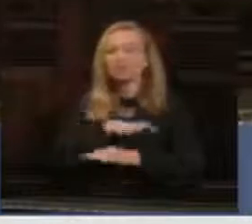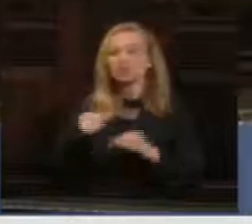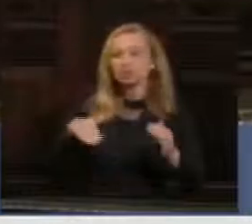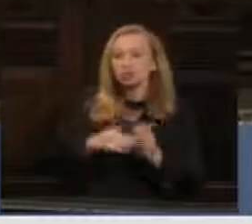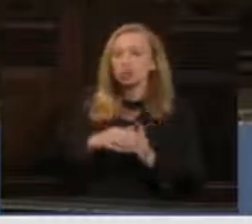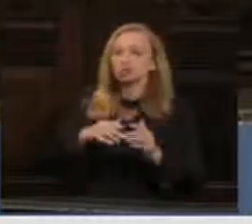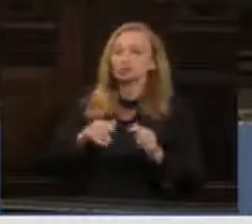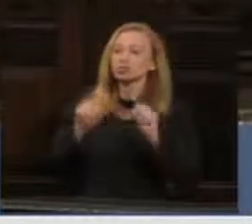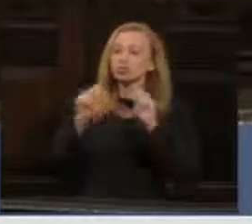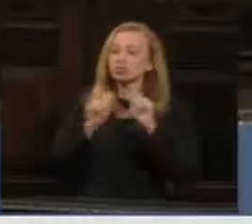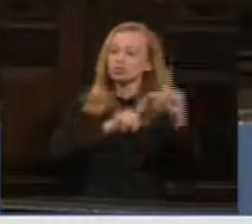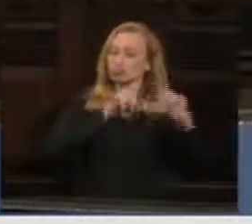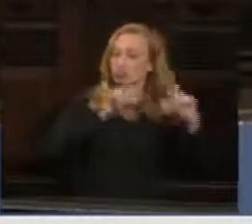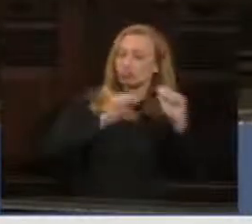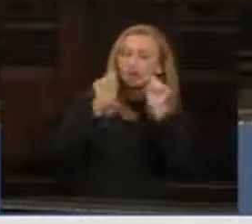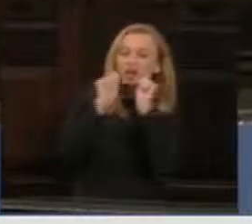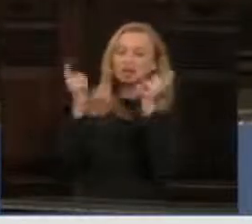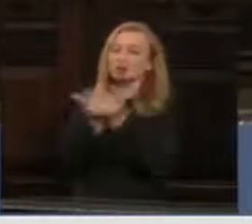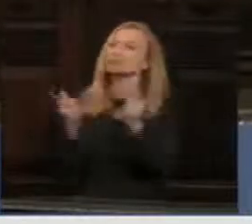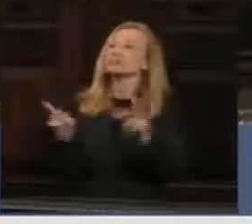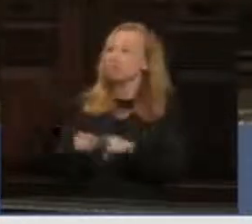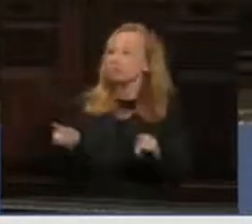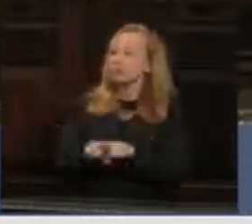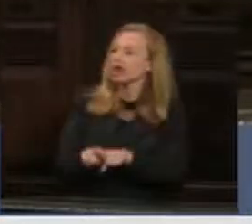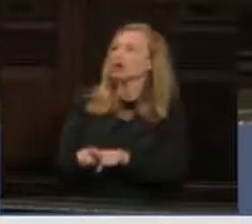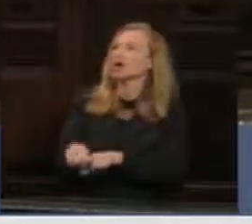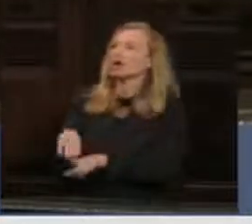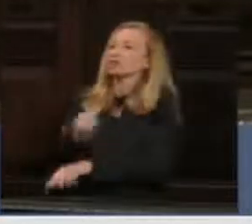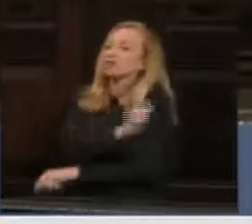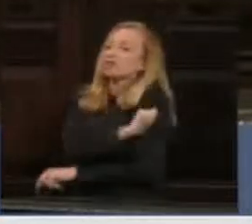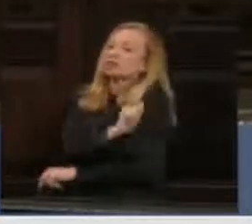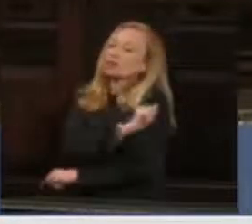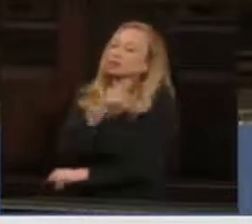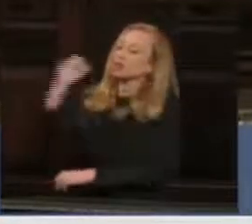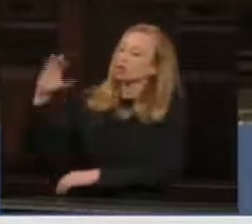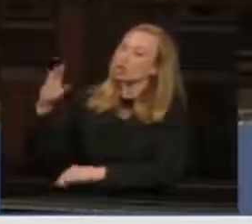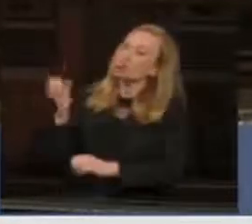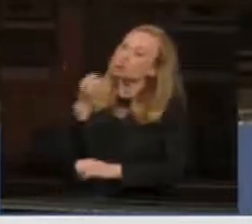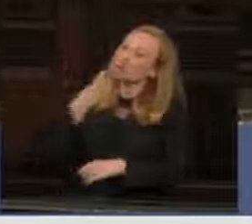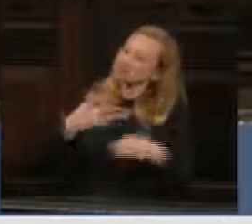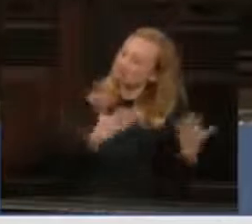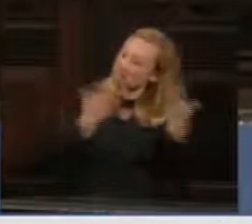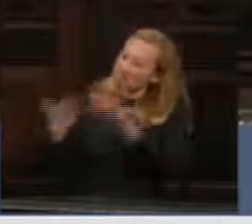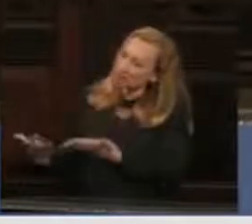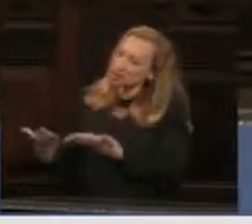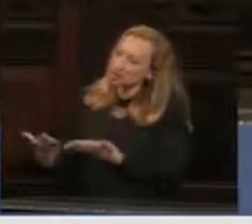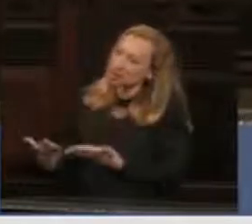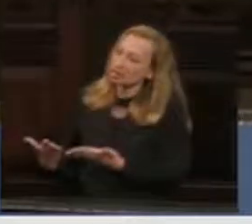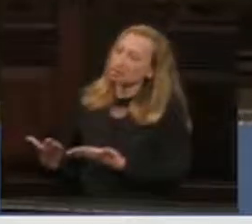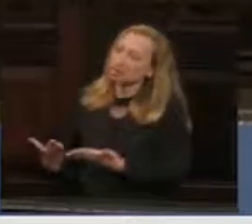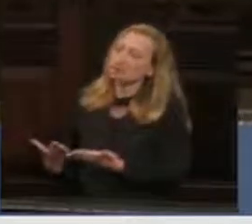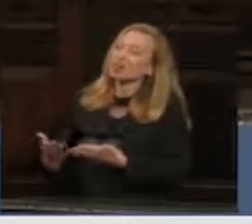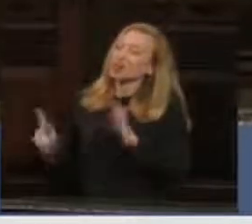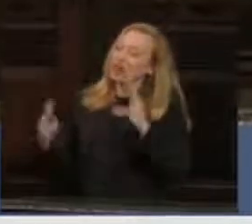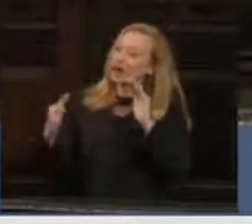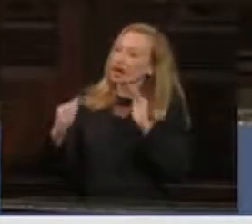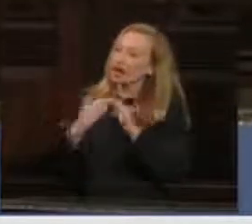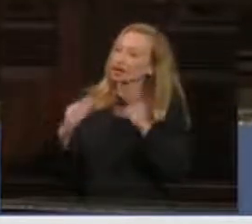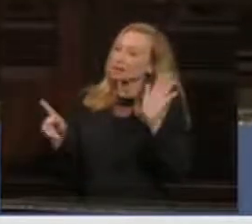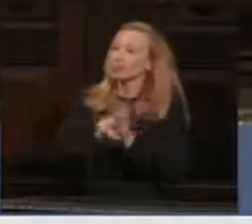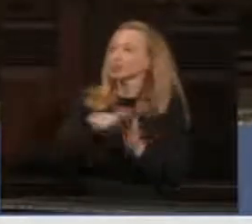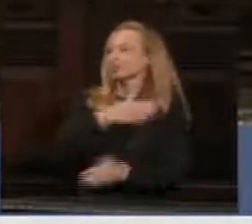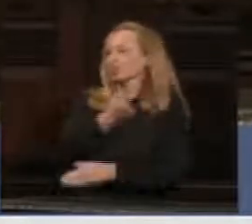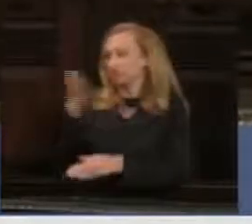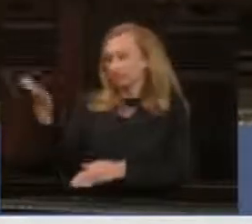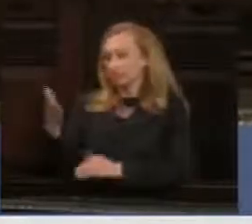assistem pela TV Alerj, aos estudantes de Niterói, sejam muito bem-vindos. A casa, como disse nosso presidente, a casa é de